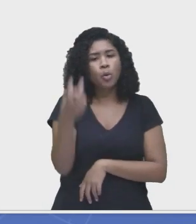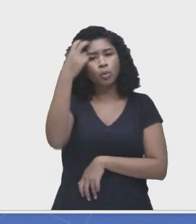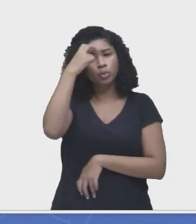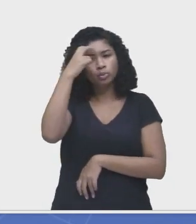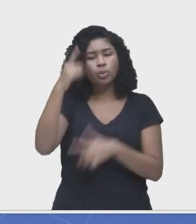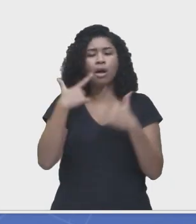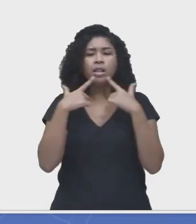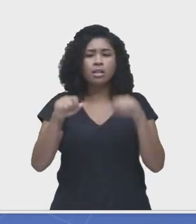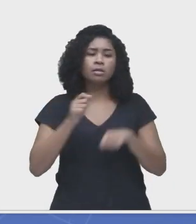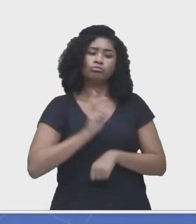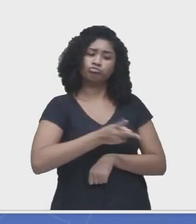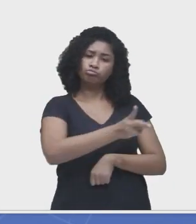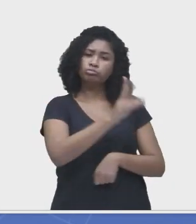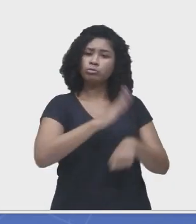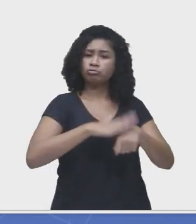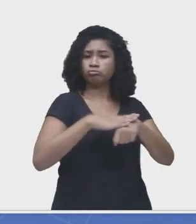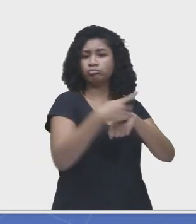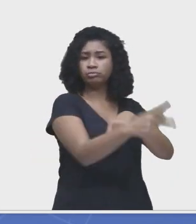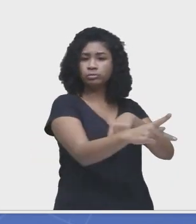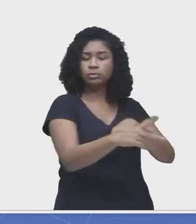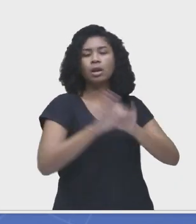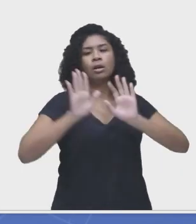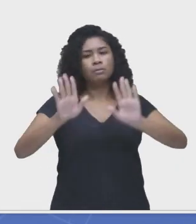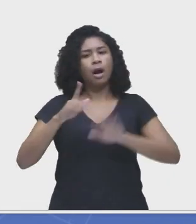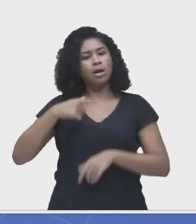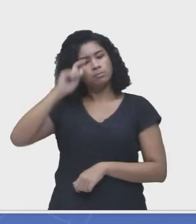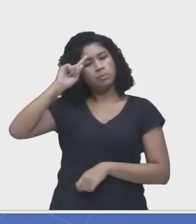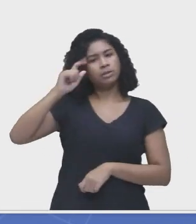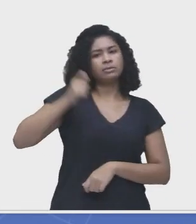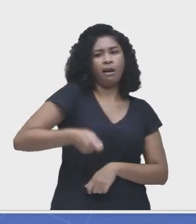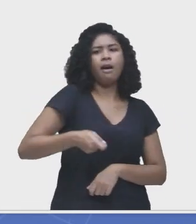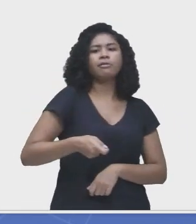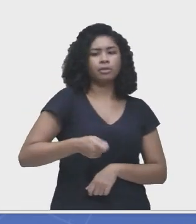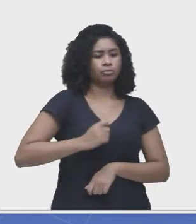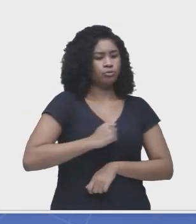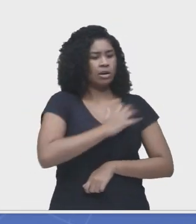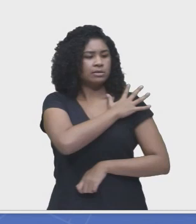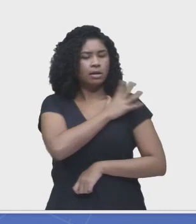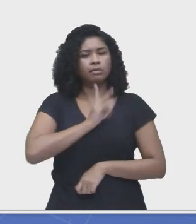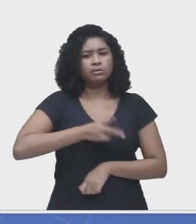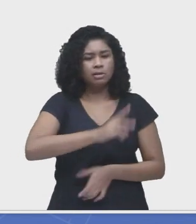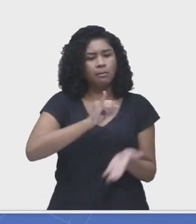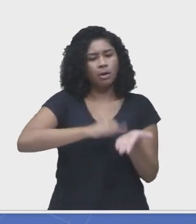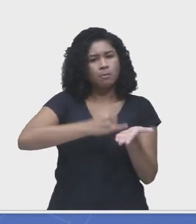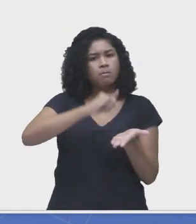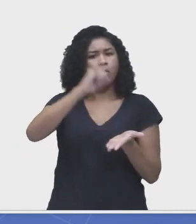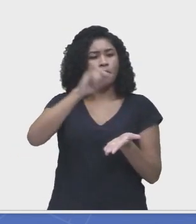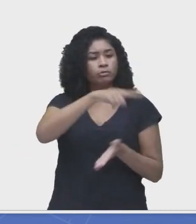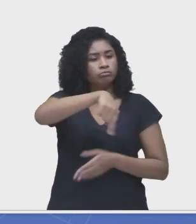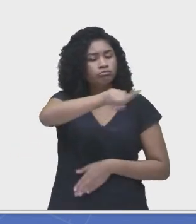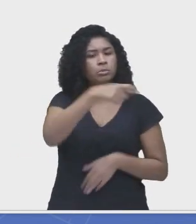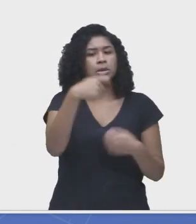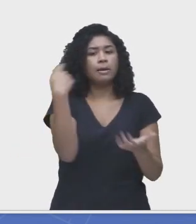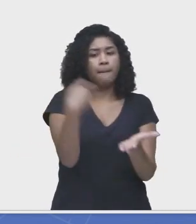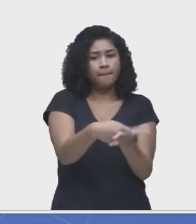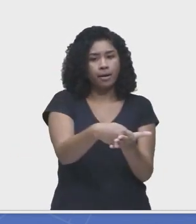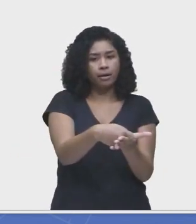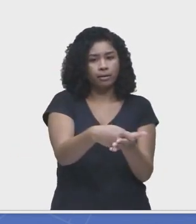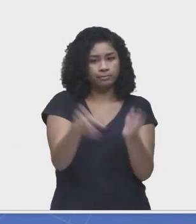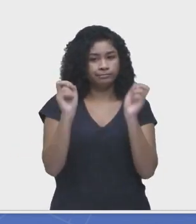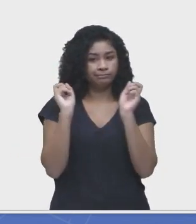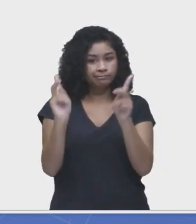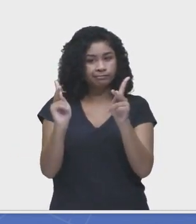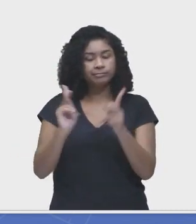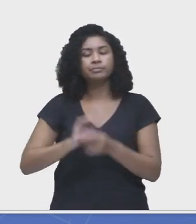respeito àquele povo, mas eles dominavam com o exército e com as cobranças de impostos. Falei para vocês que é Ciro I que